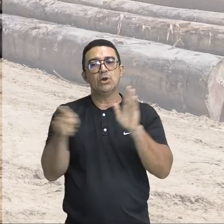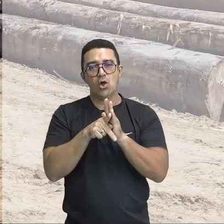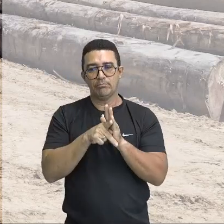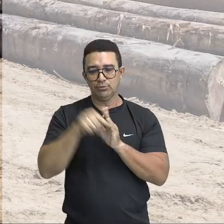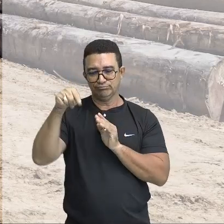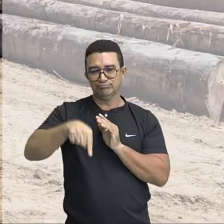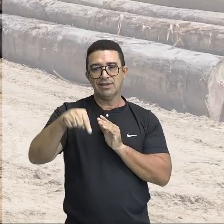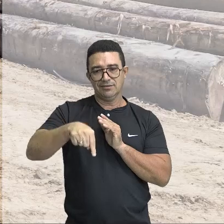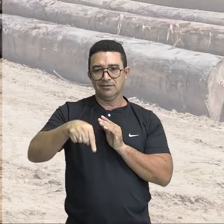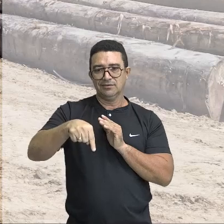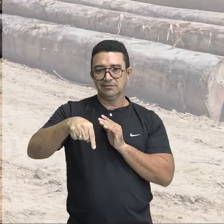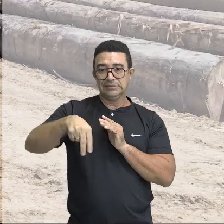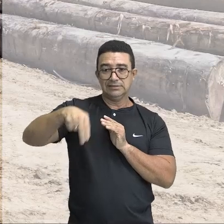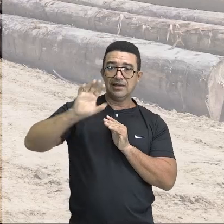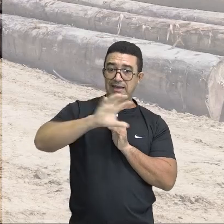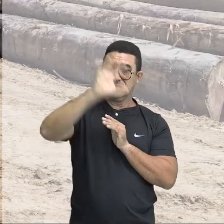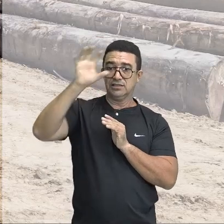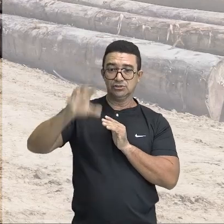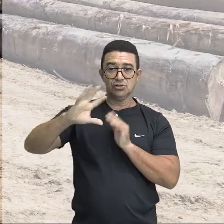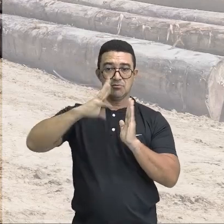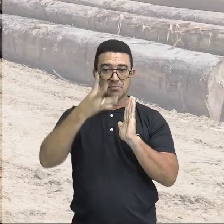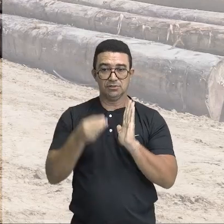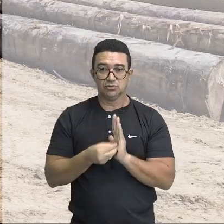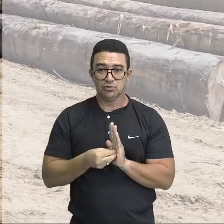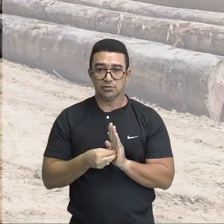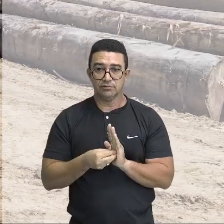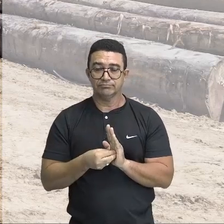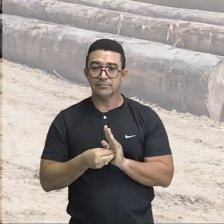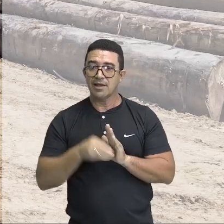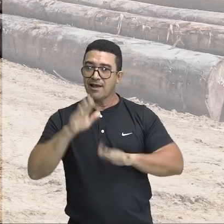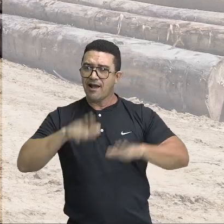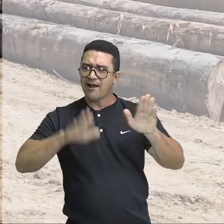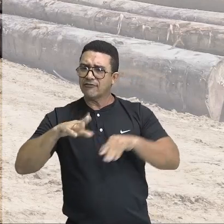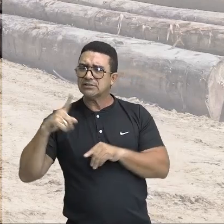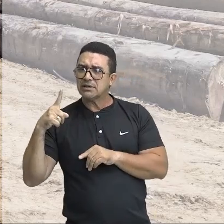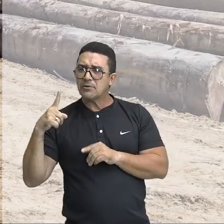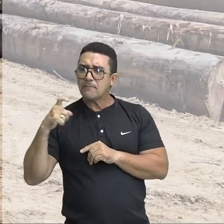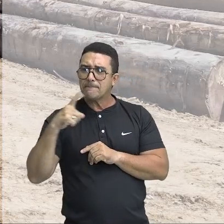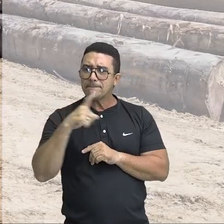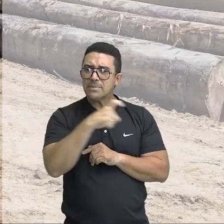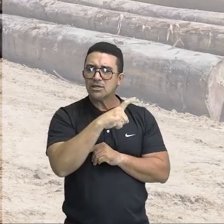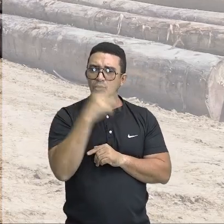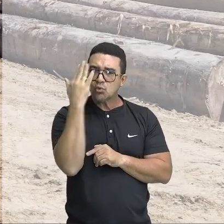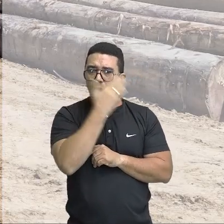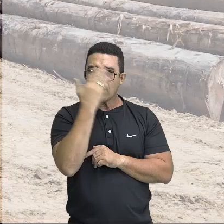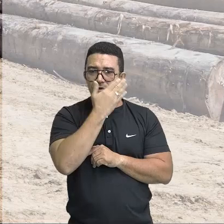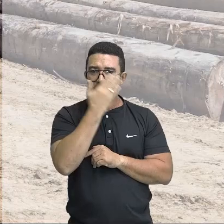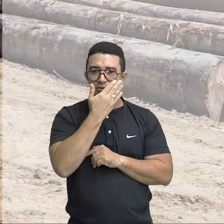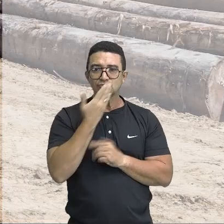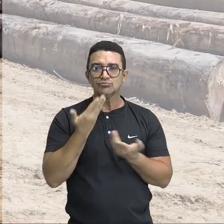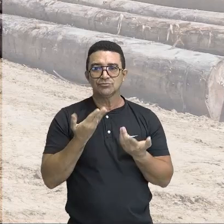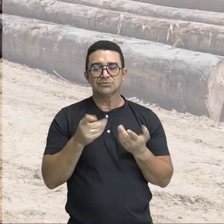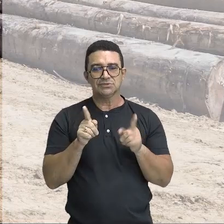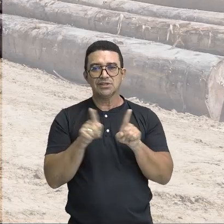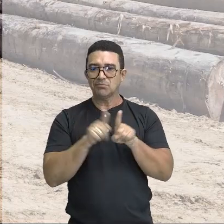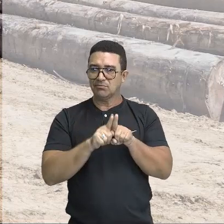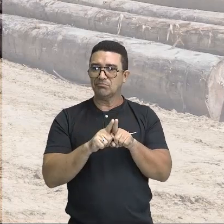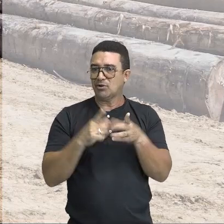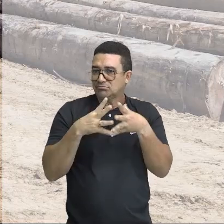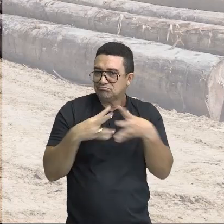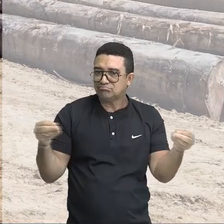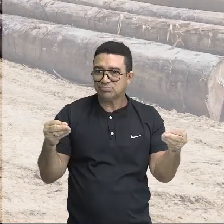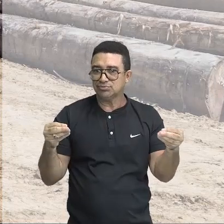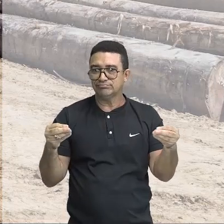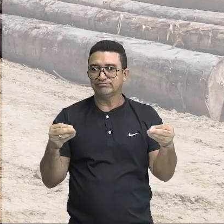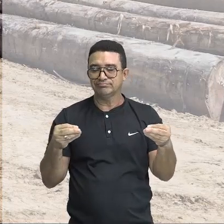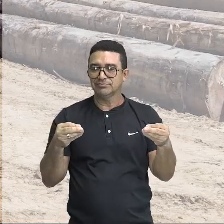em alguma situação, aquele micro-organismo, ele acaba influenciando em outro que pode ser maior, tá? Então,